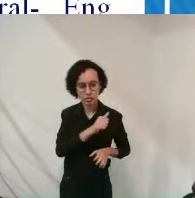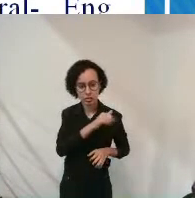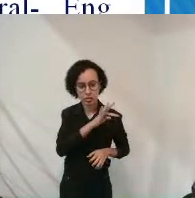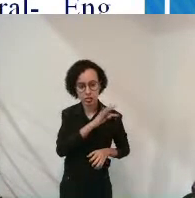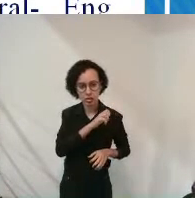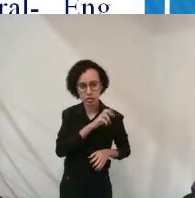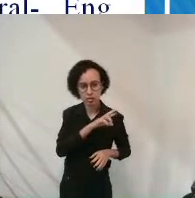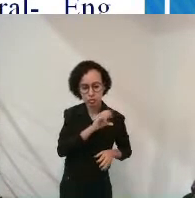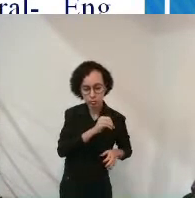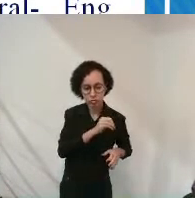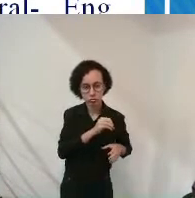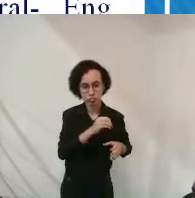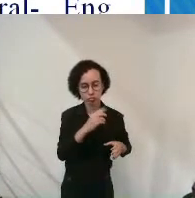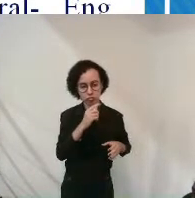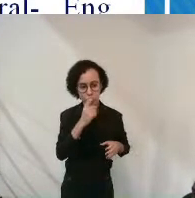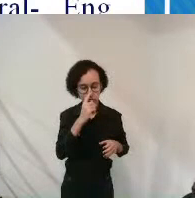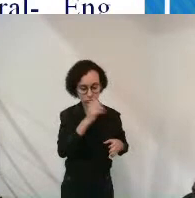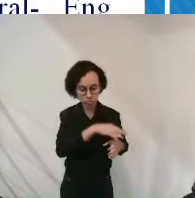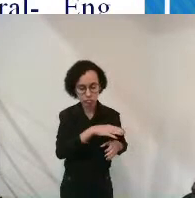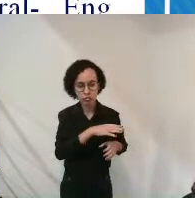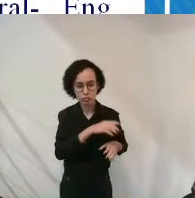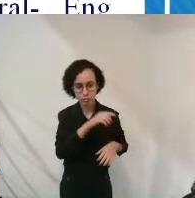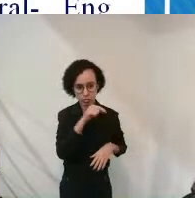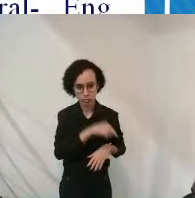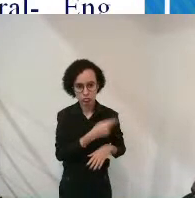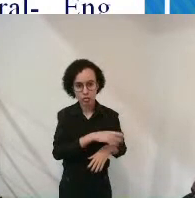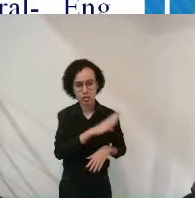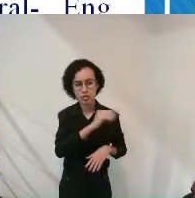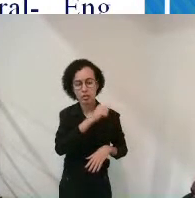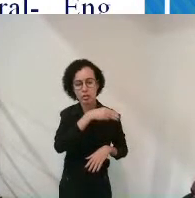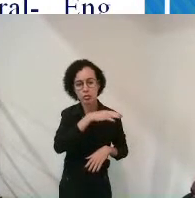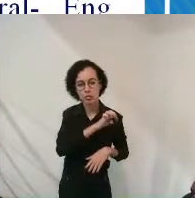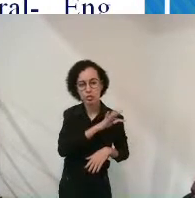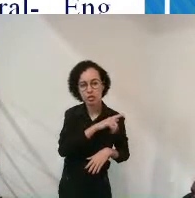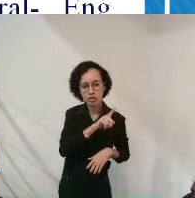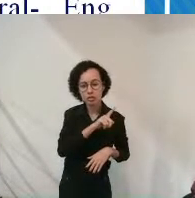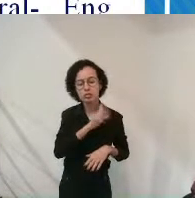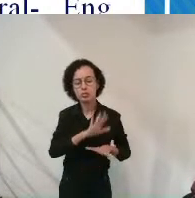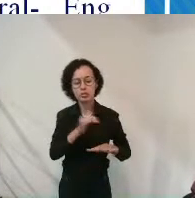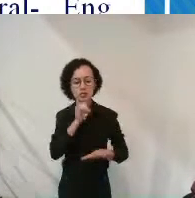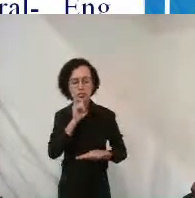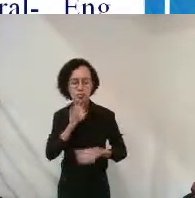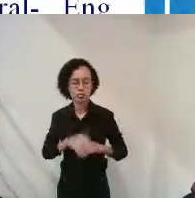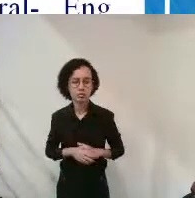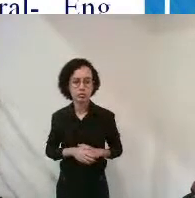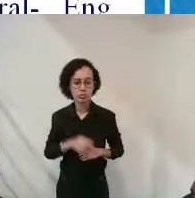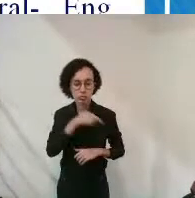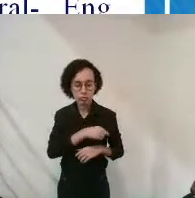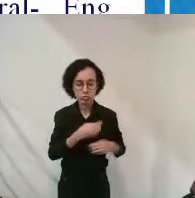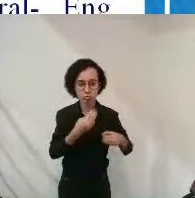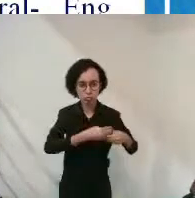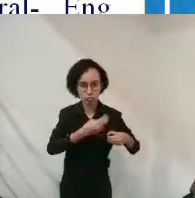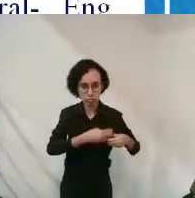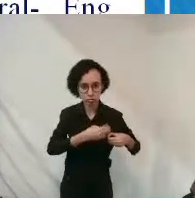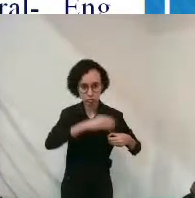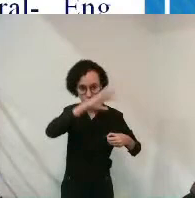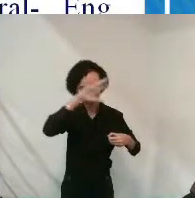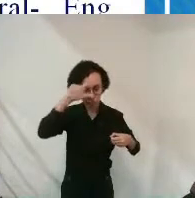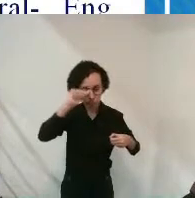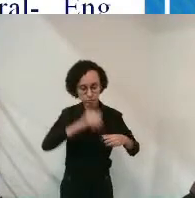Cametá? Eu falo em Cametá, mas como exemplo de um município da